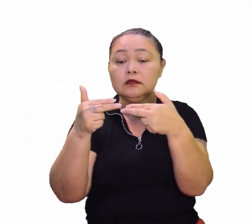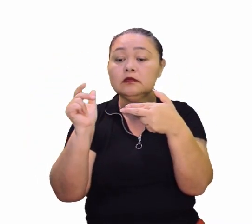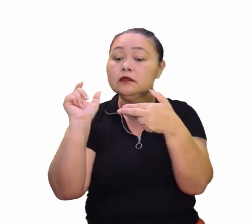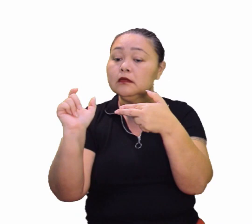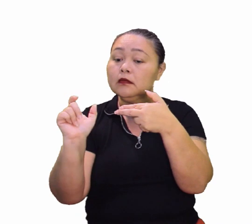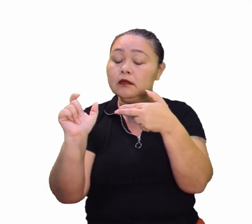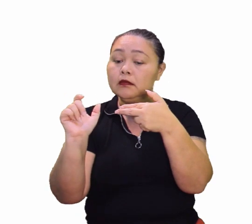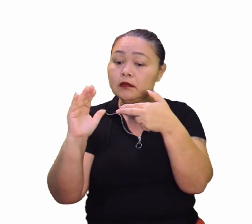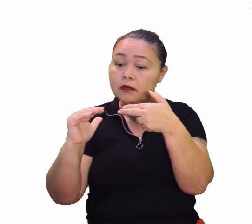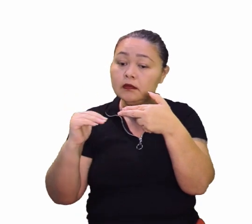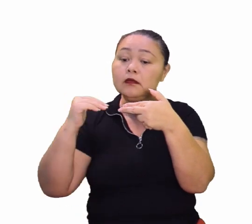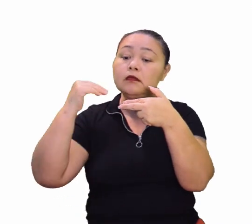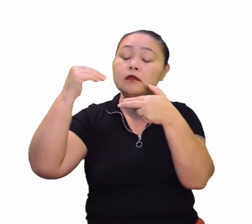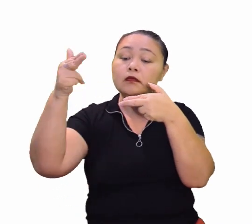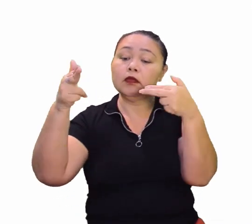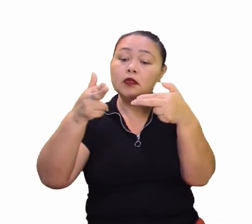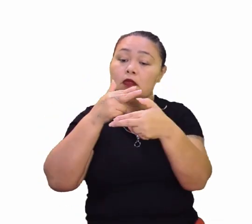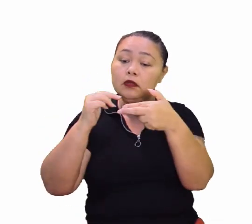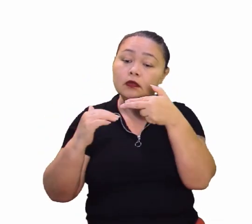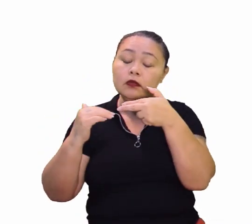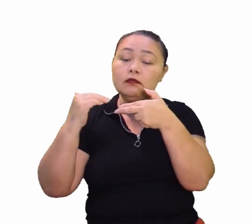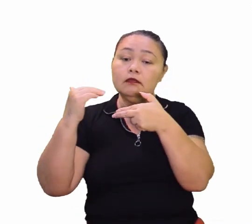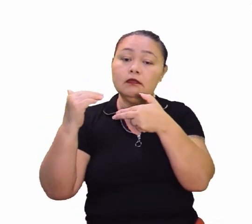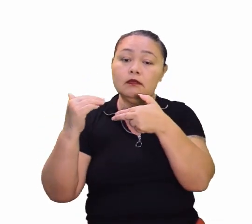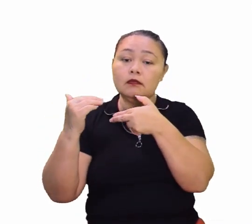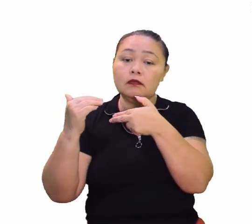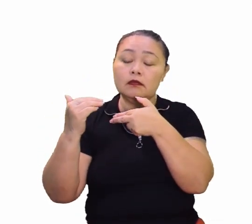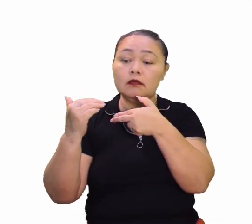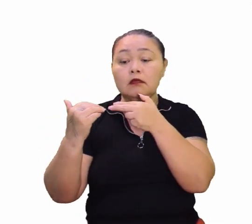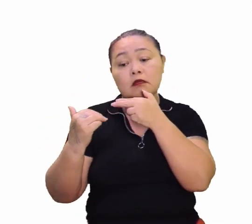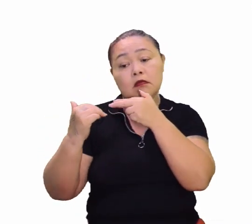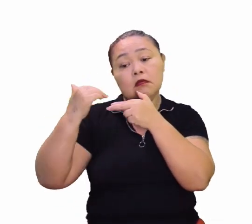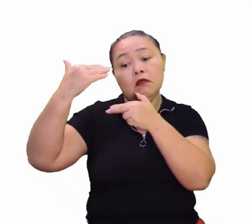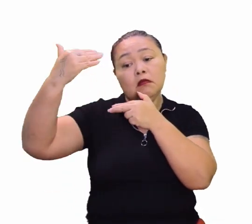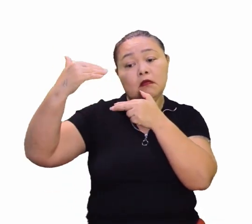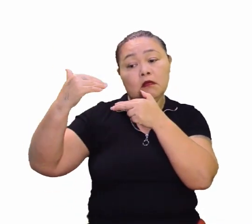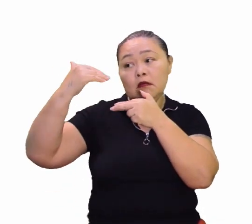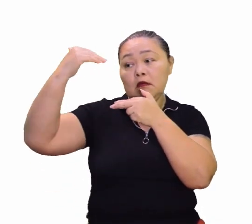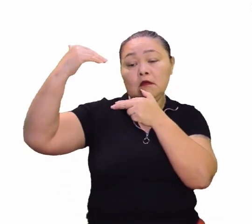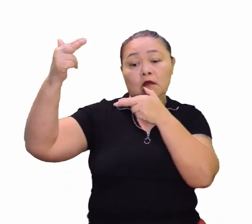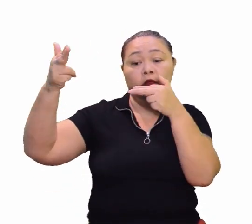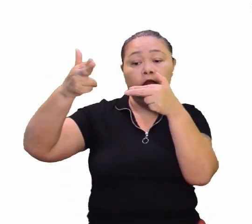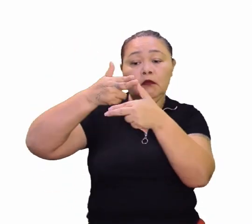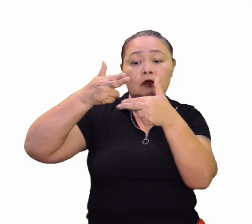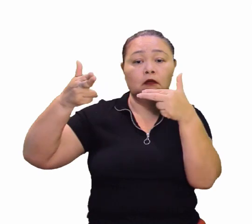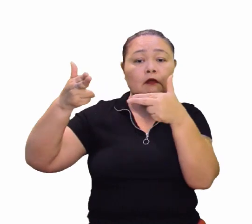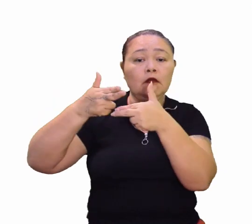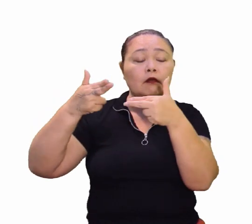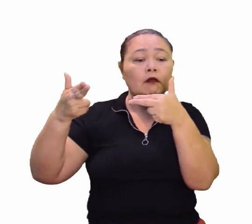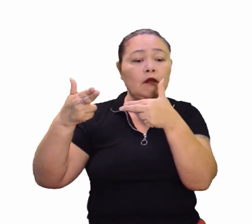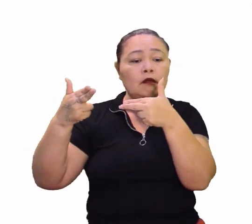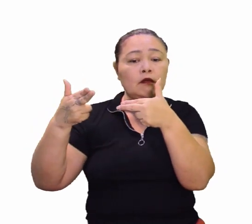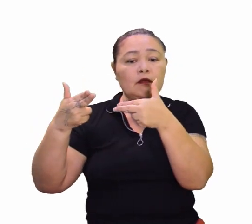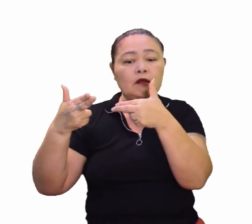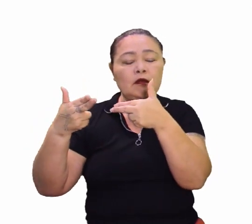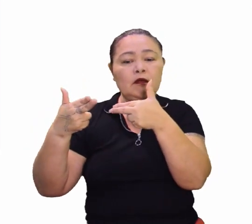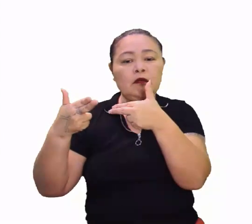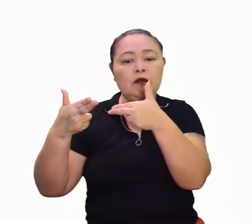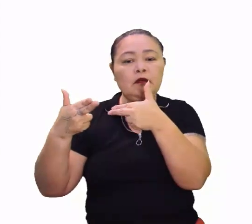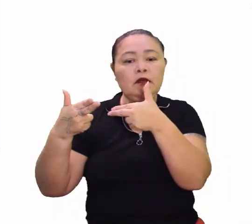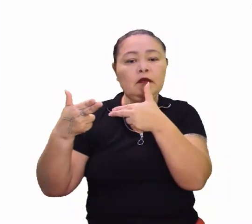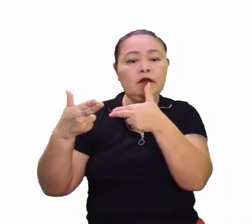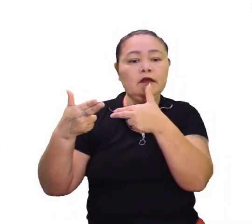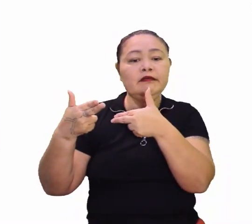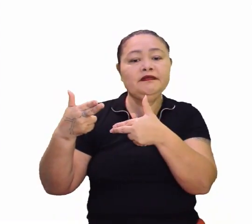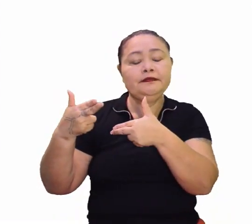etimologicamente, vem de ascender, que é emergir, subir. Muito bem. É isso? Exato. Então,